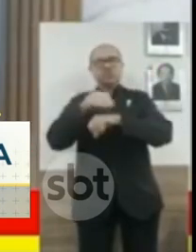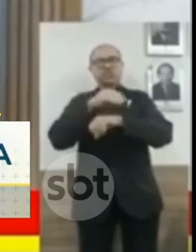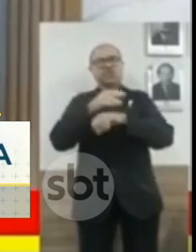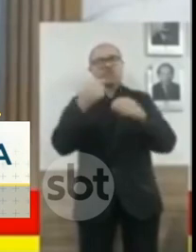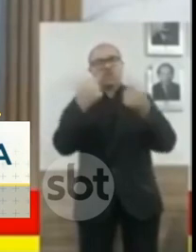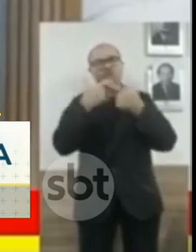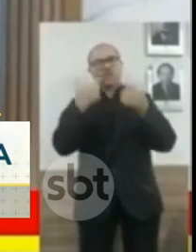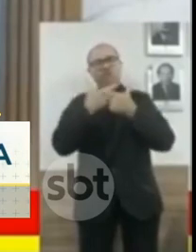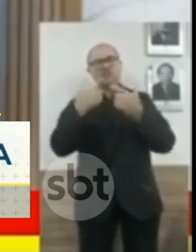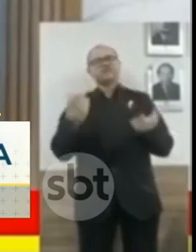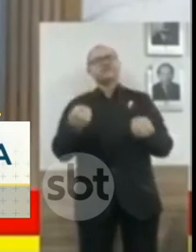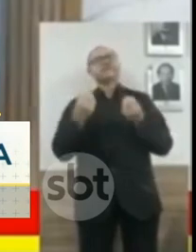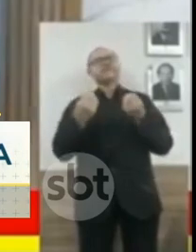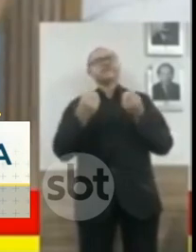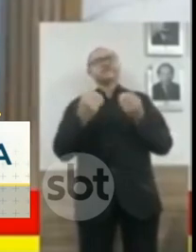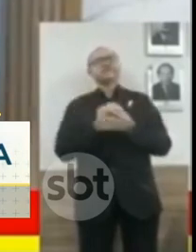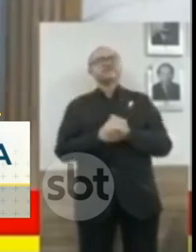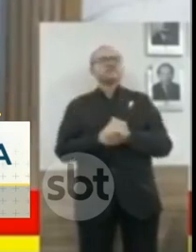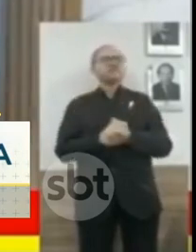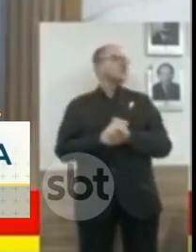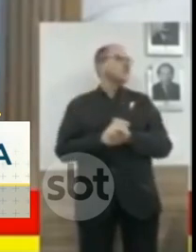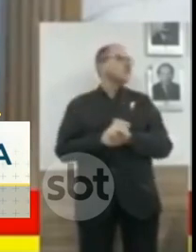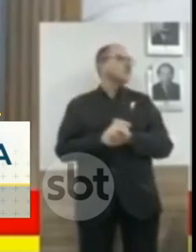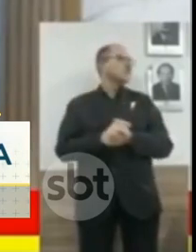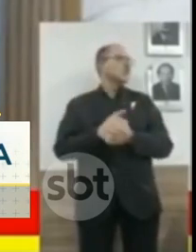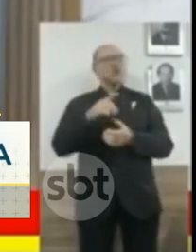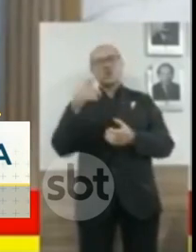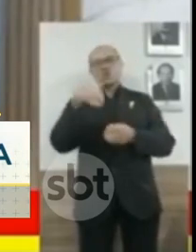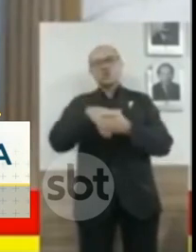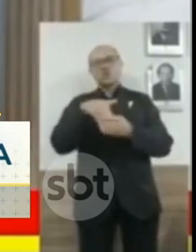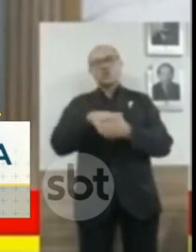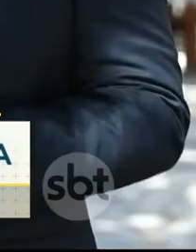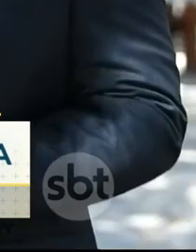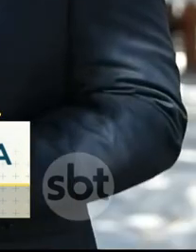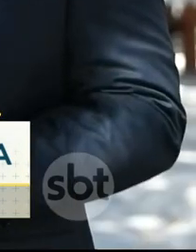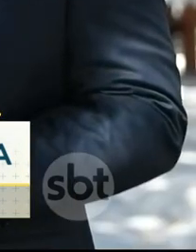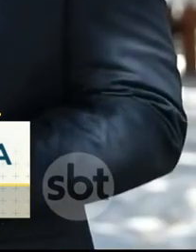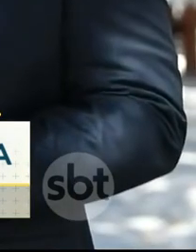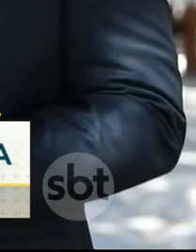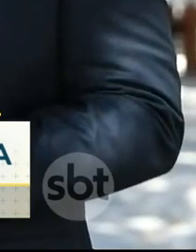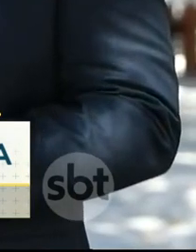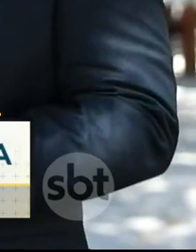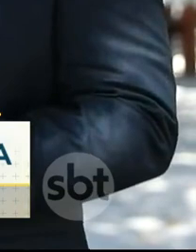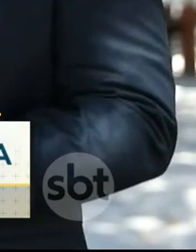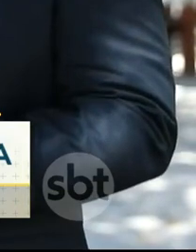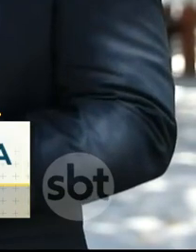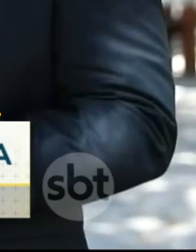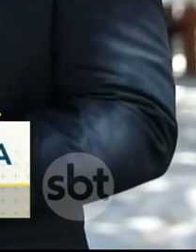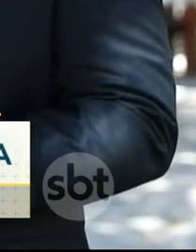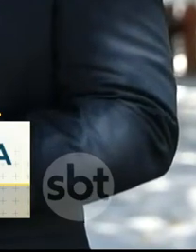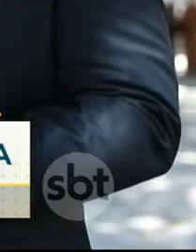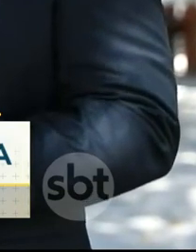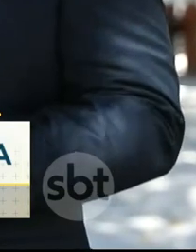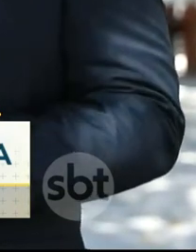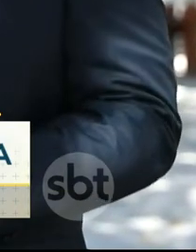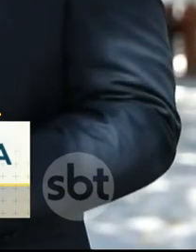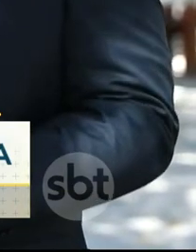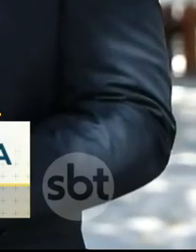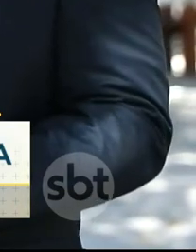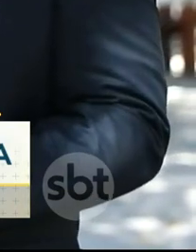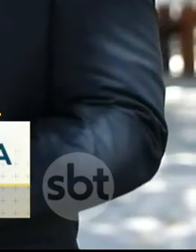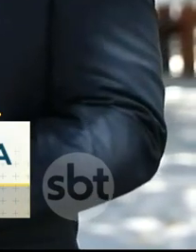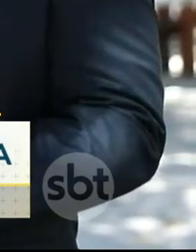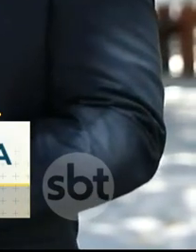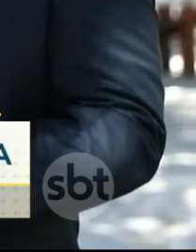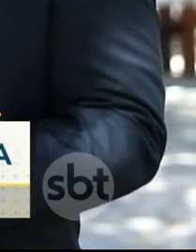quando ela disse que seria um castigo de Deus, além de outras palavras, além de outras frases extremamente capacitistas. Esse é o tipo